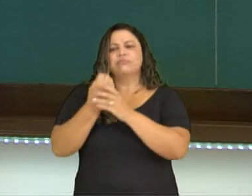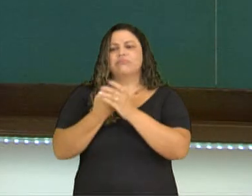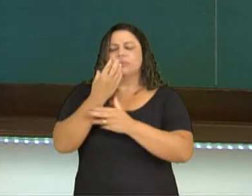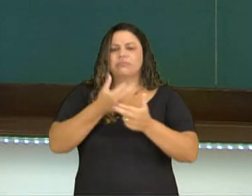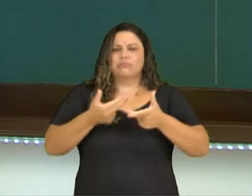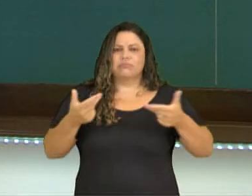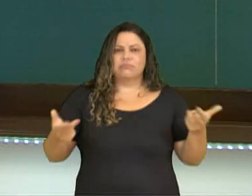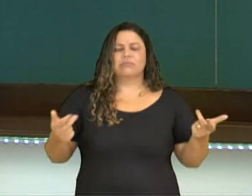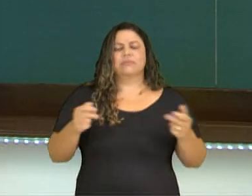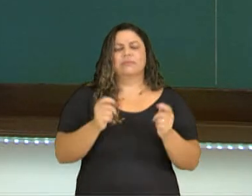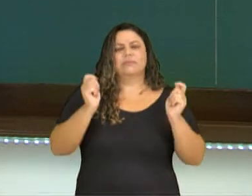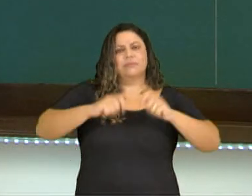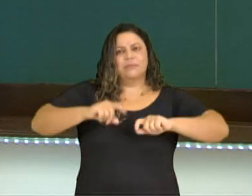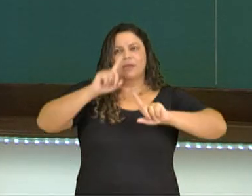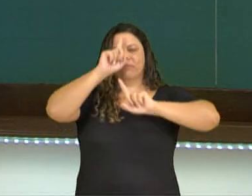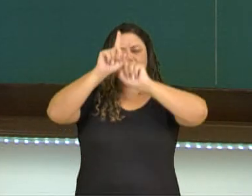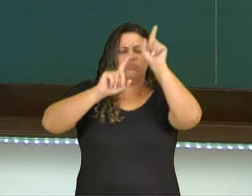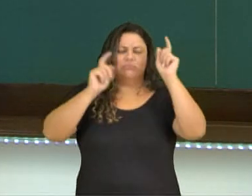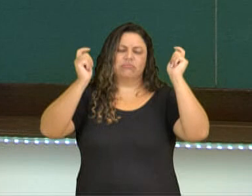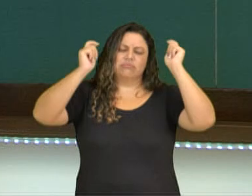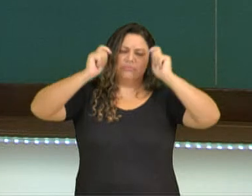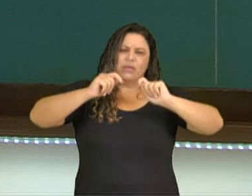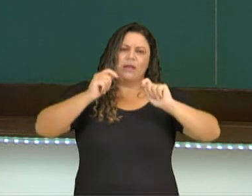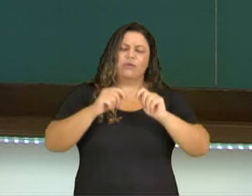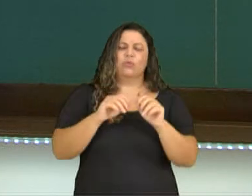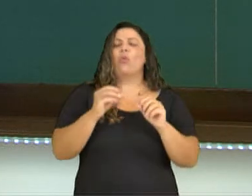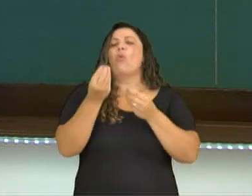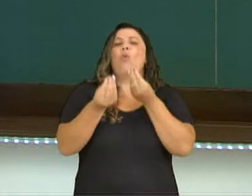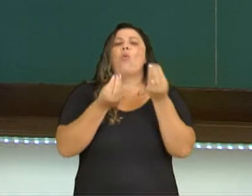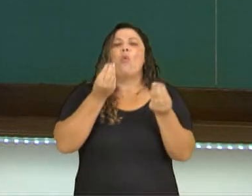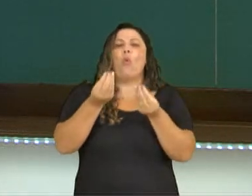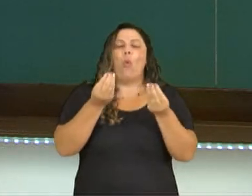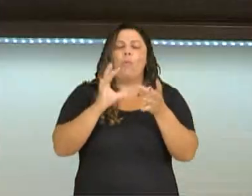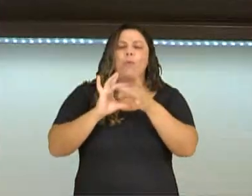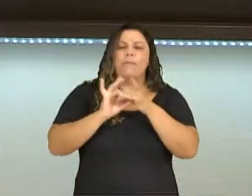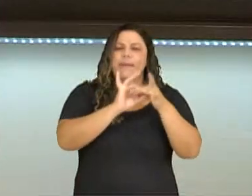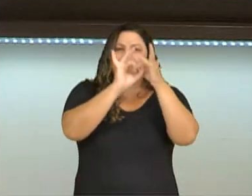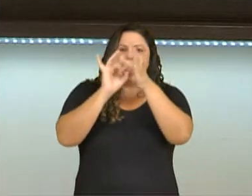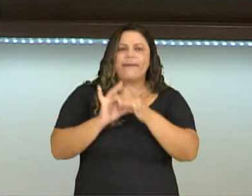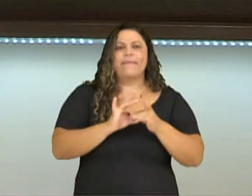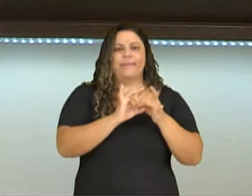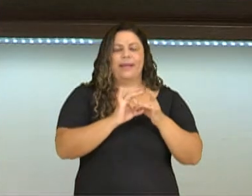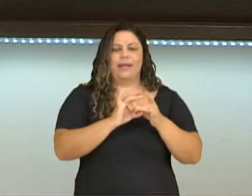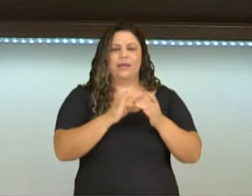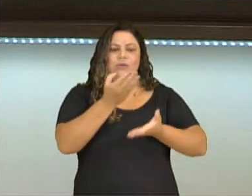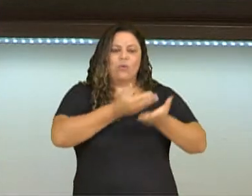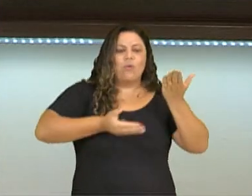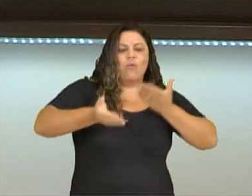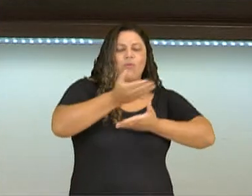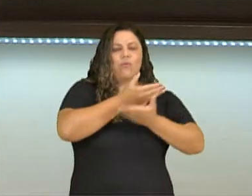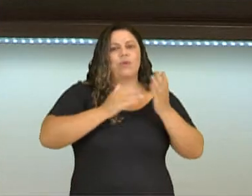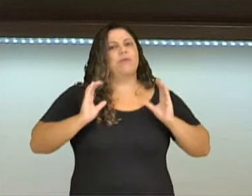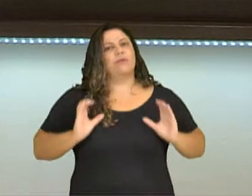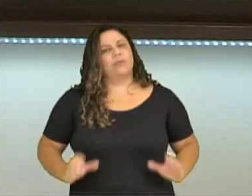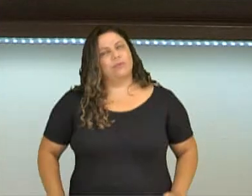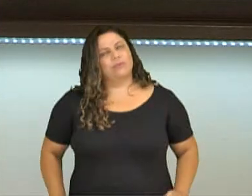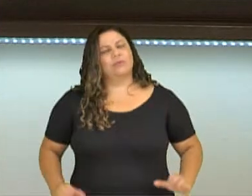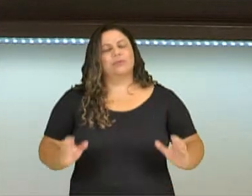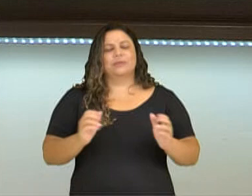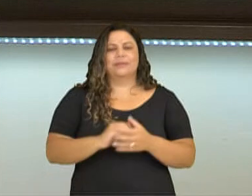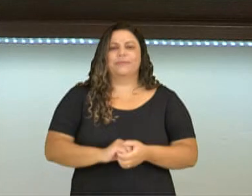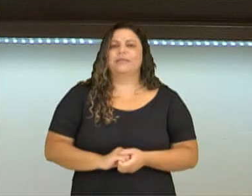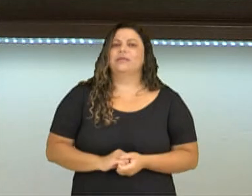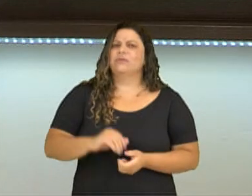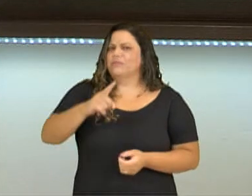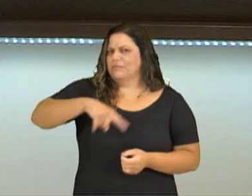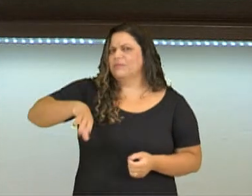aí normas de convivência, certo? Formas de se comportar, E vocês